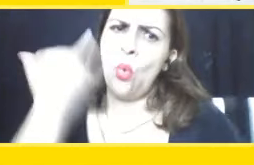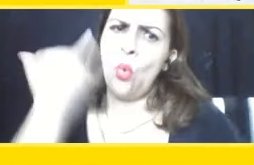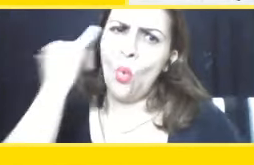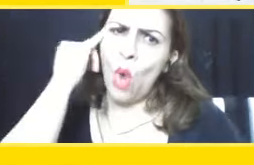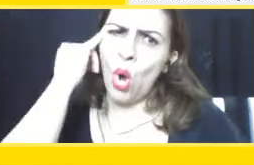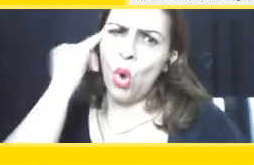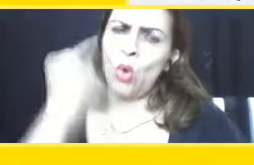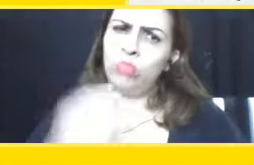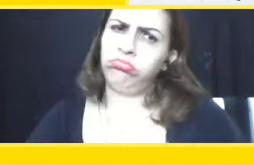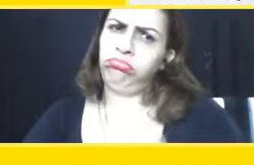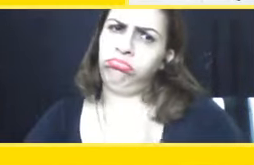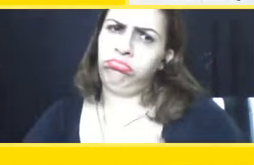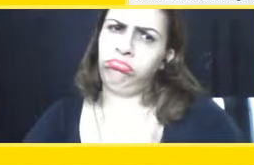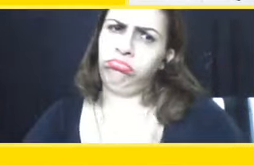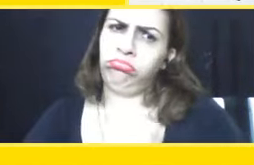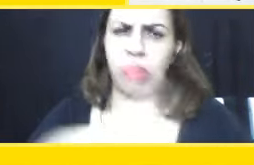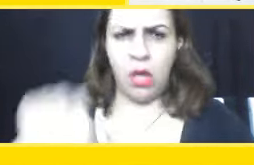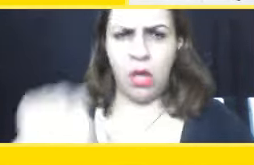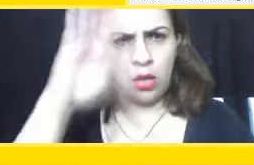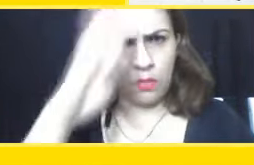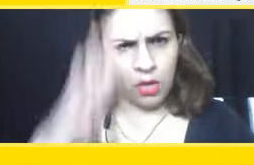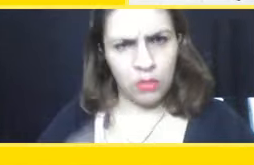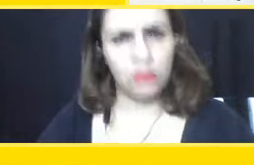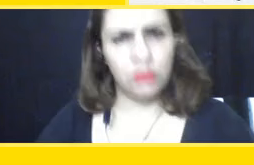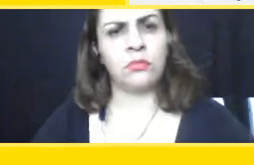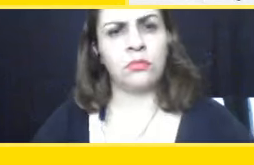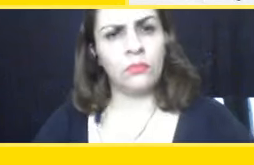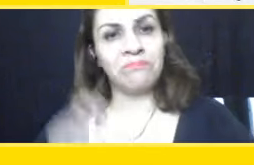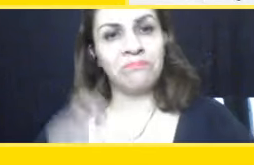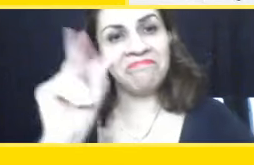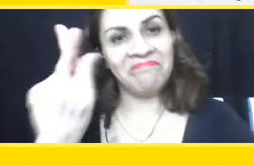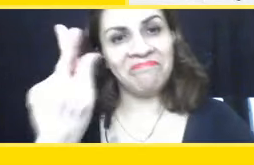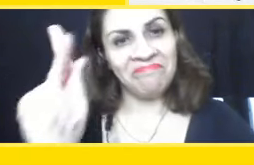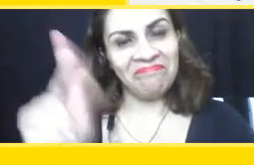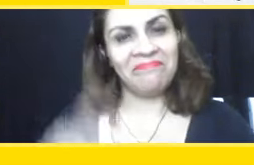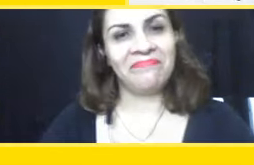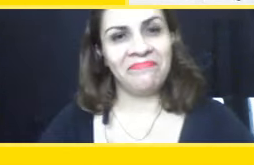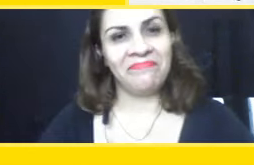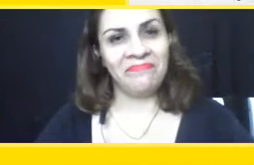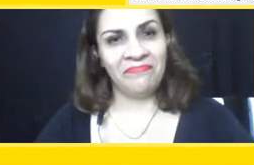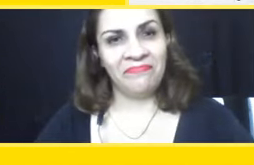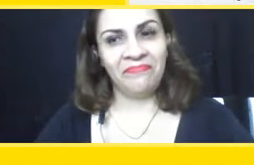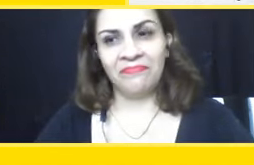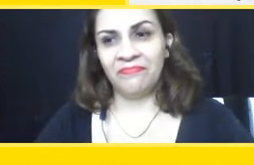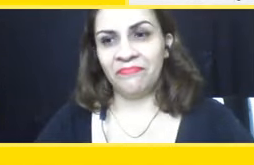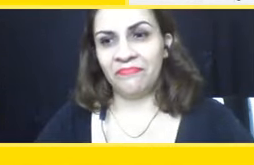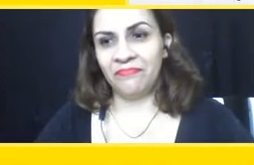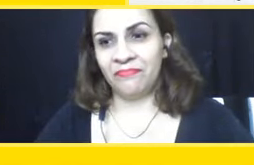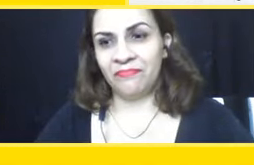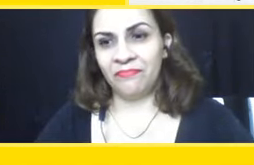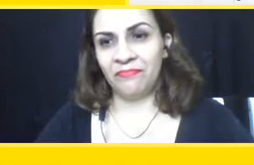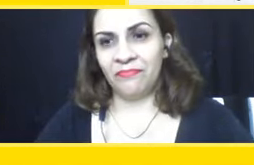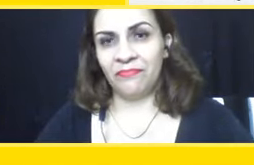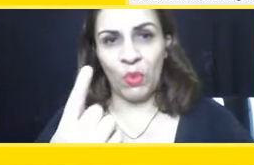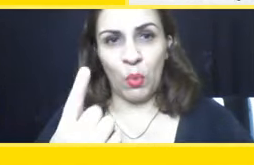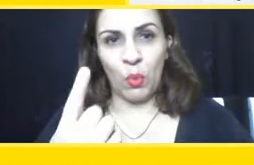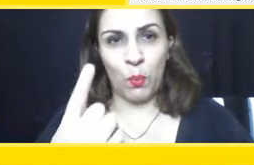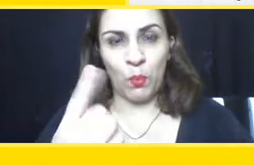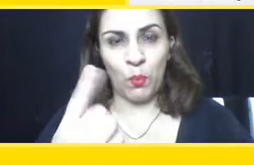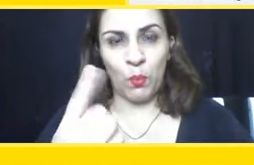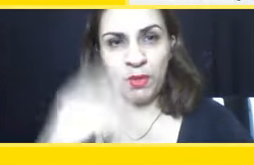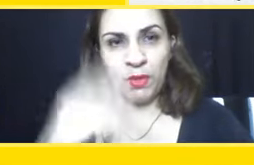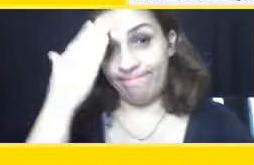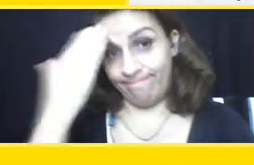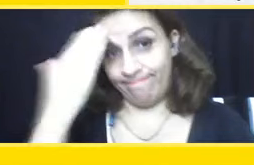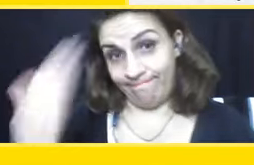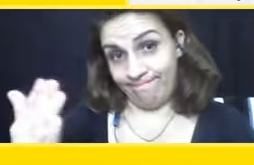com as vidas e com as pessoas em Brasília. Ok, vamos. Nós temos 1 minuto para dar 1 hora. A gente gostaria de